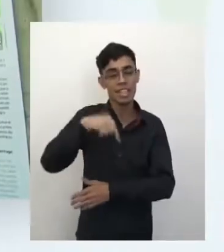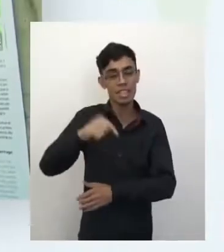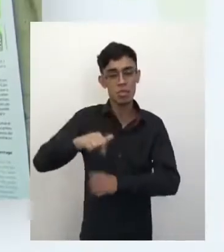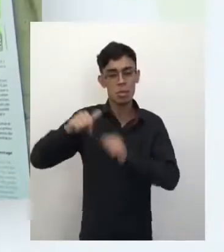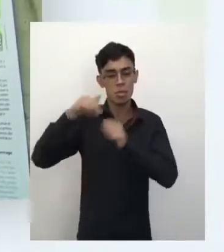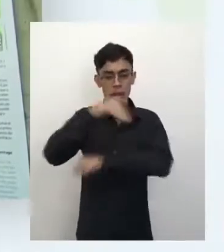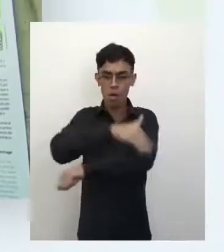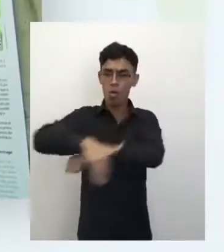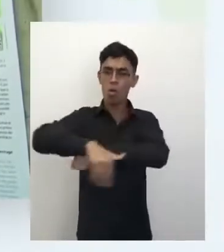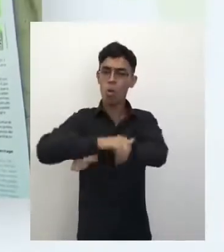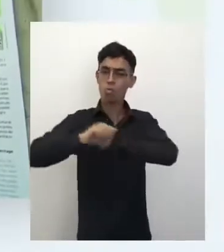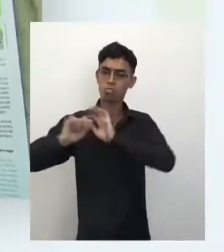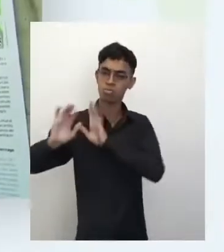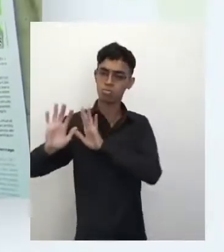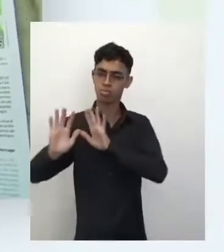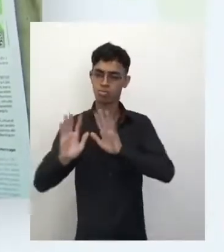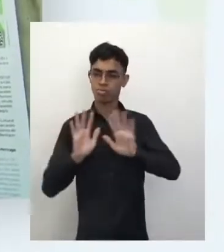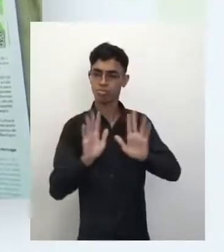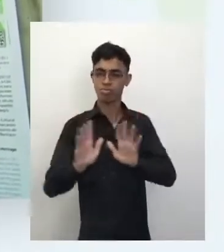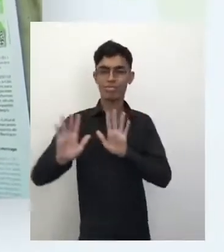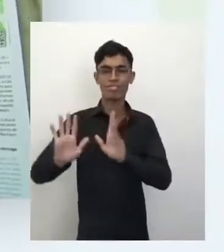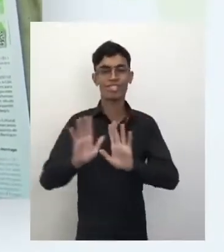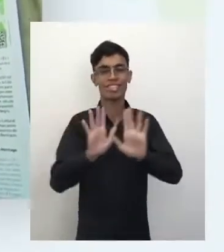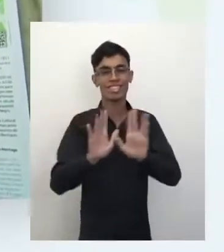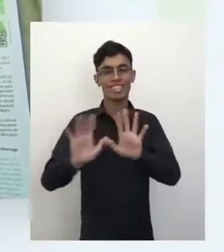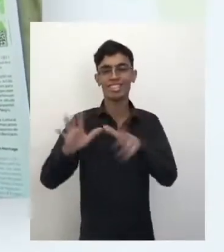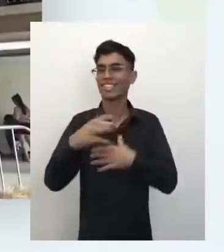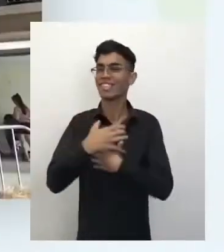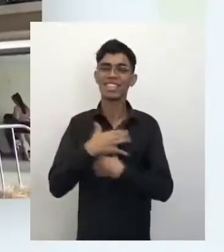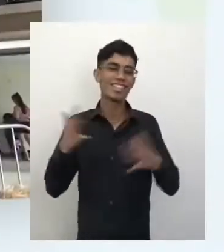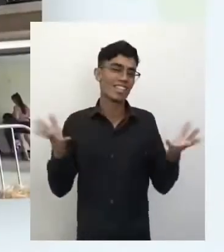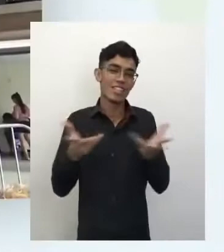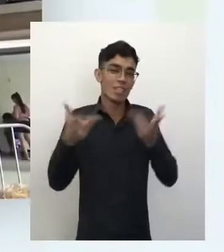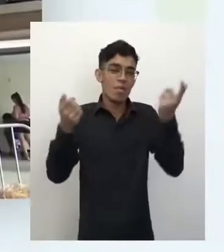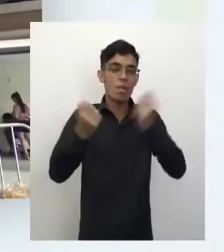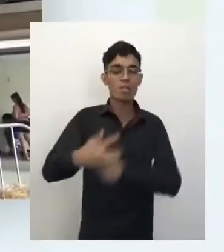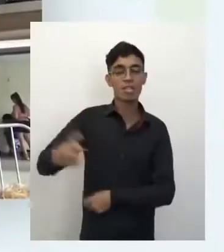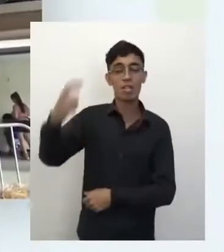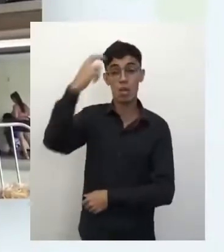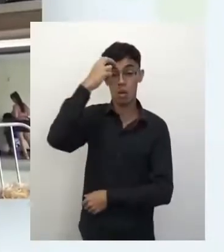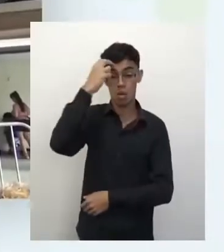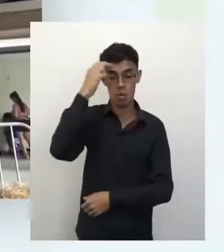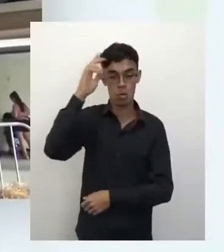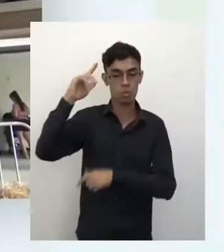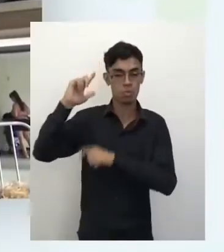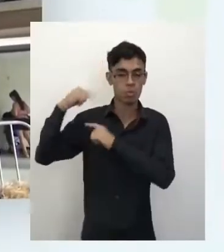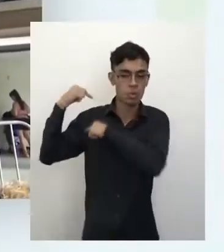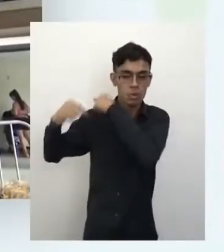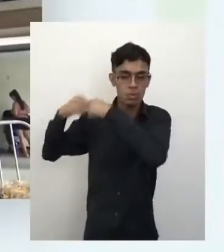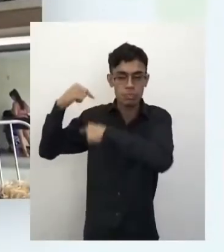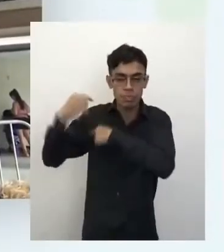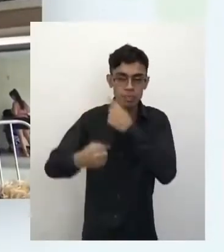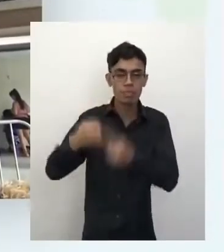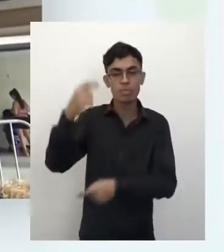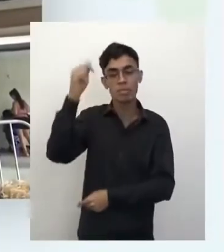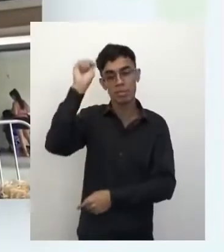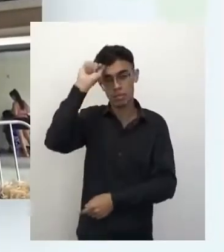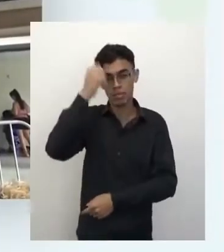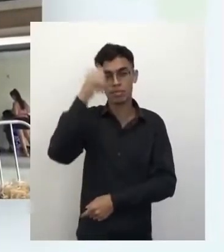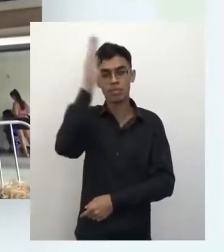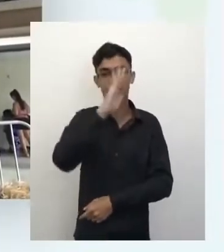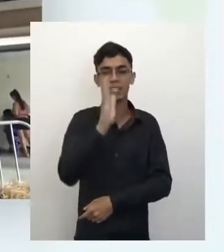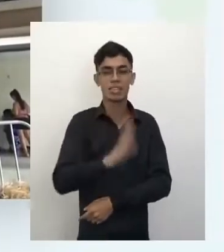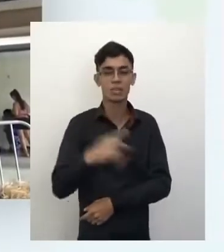nessas ruas, isso para mim também chega a ser maravilhoso, né? A cultura afro-brasileira, ela é ímpar. Então os